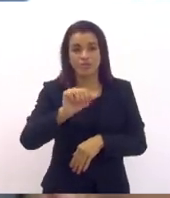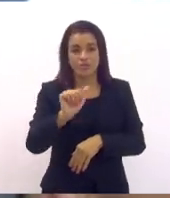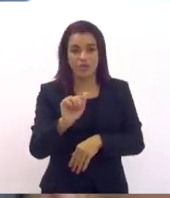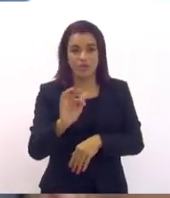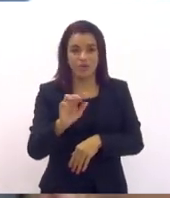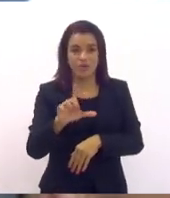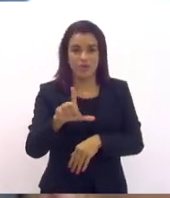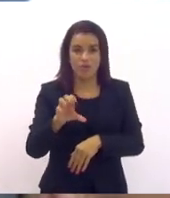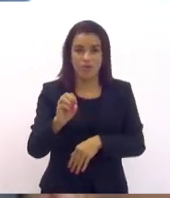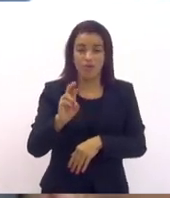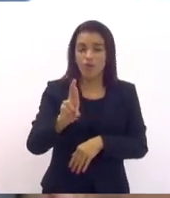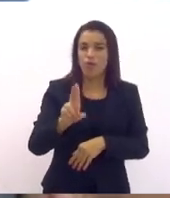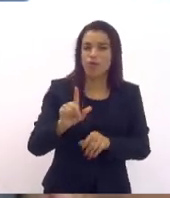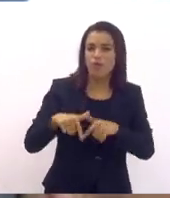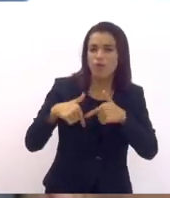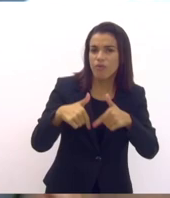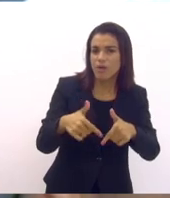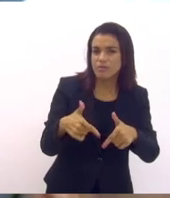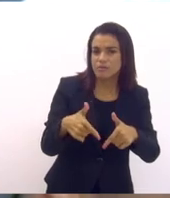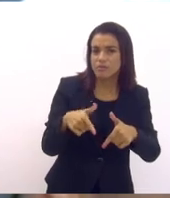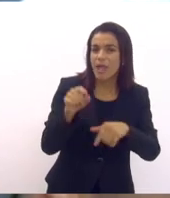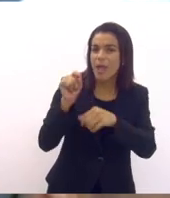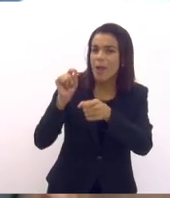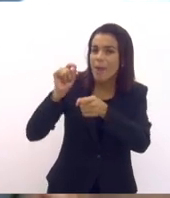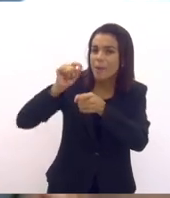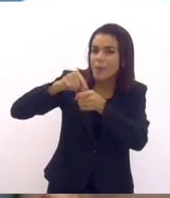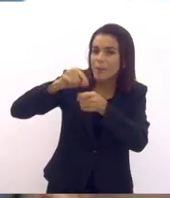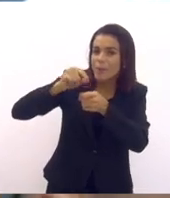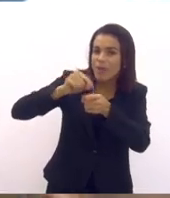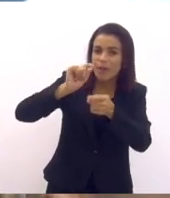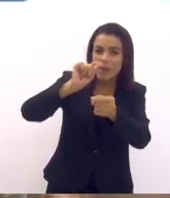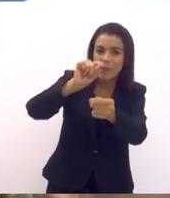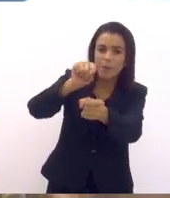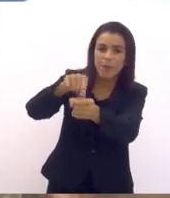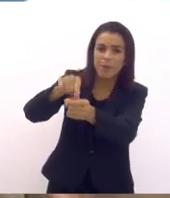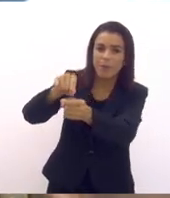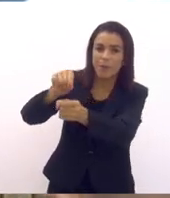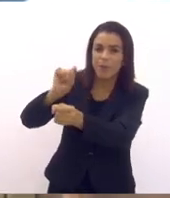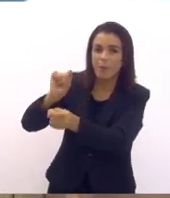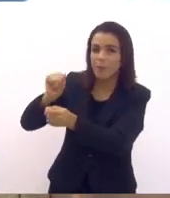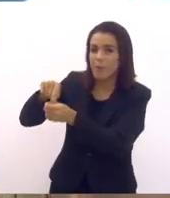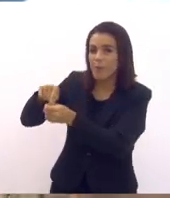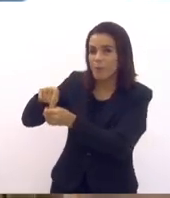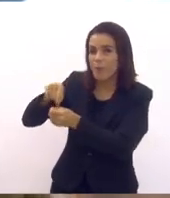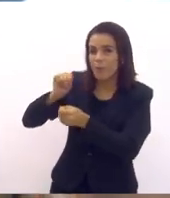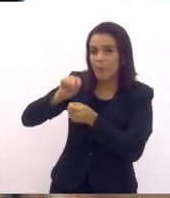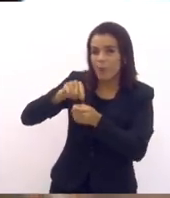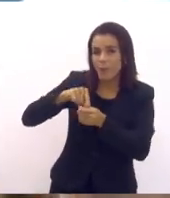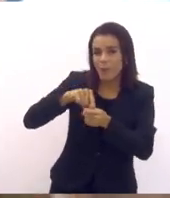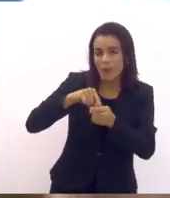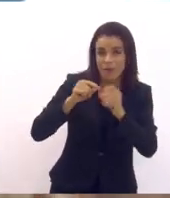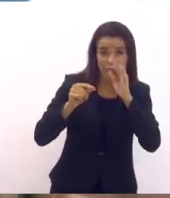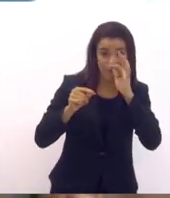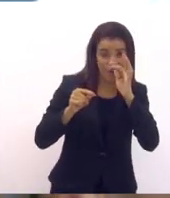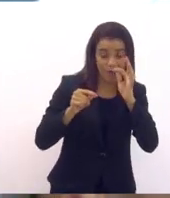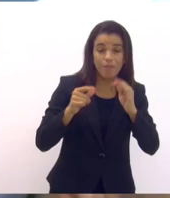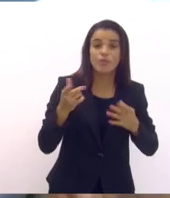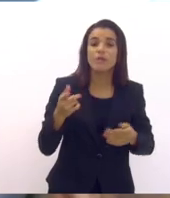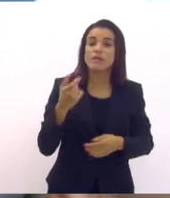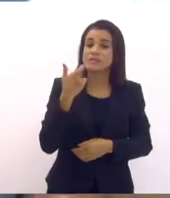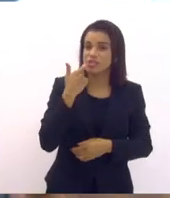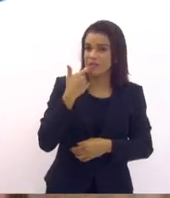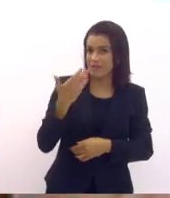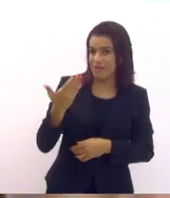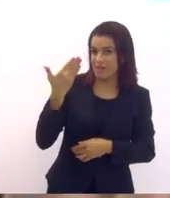polinizar flores né então a o que eu posso oferecer aqui é aquilo que na sexta-feira eu